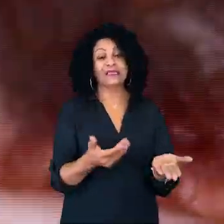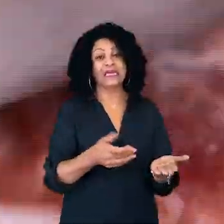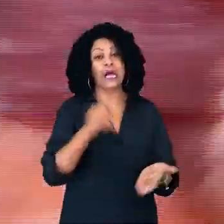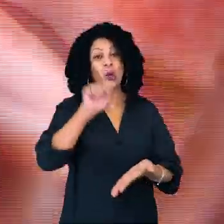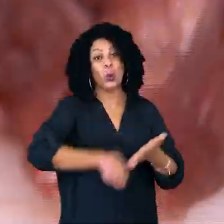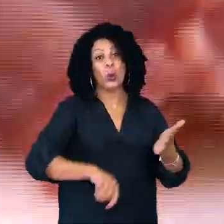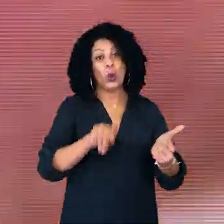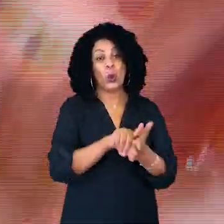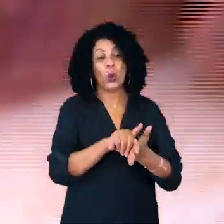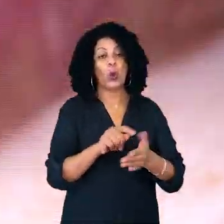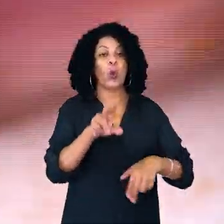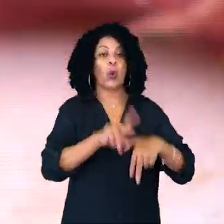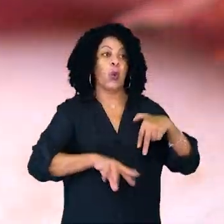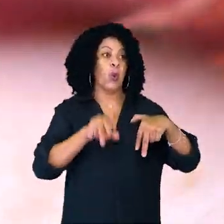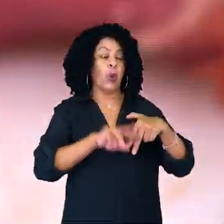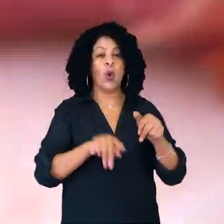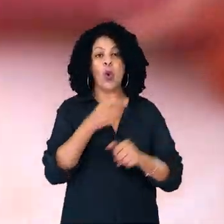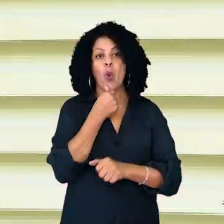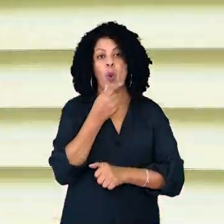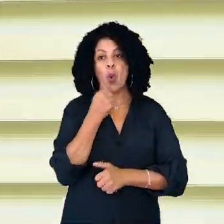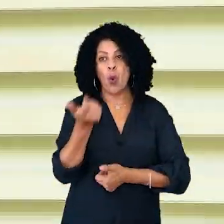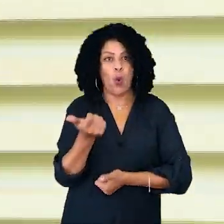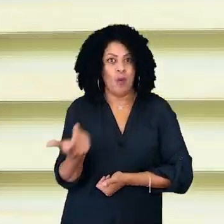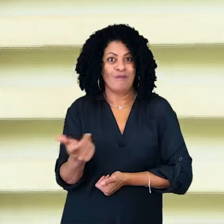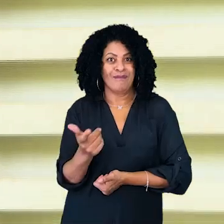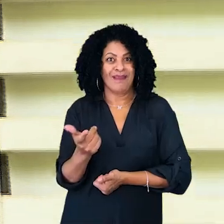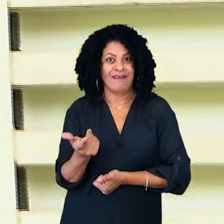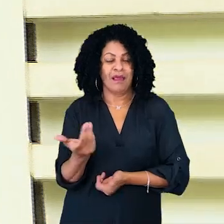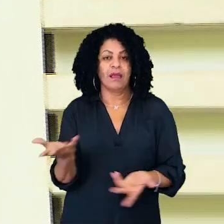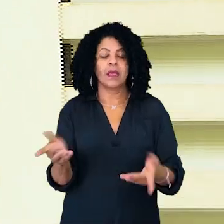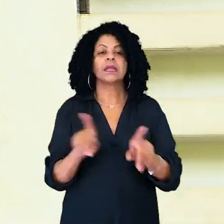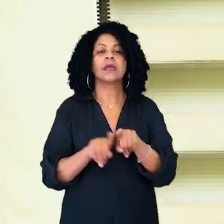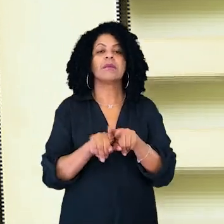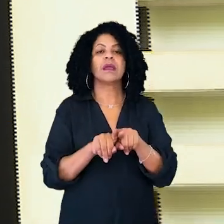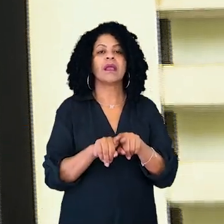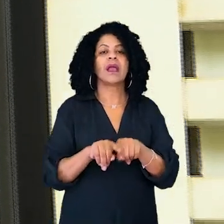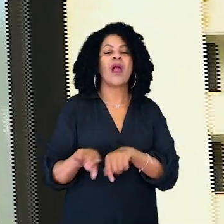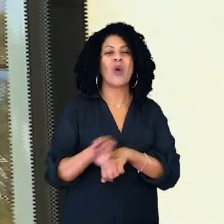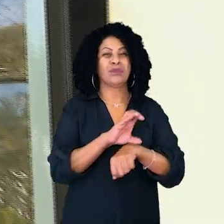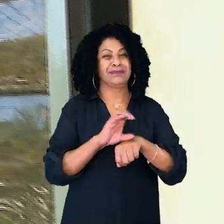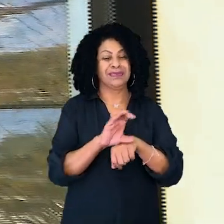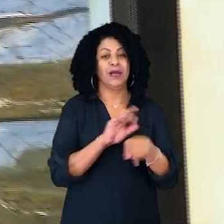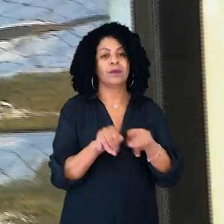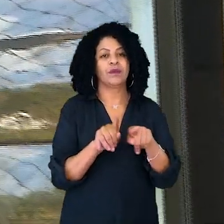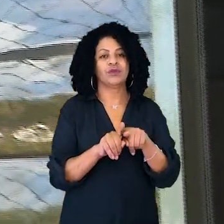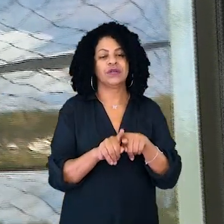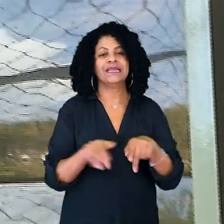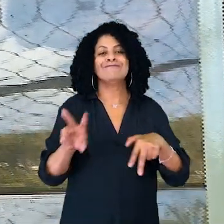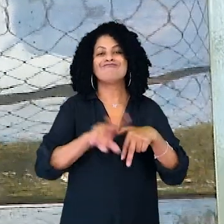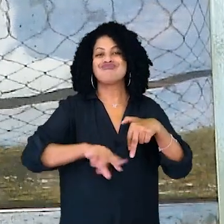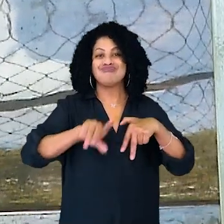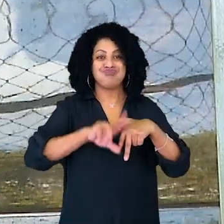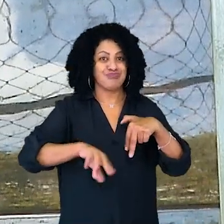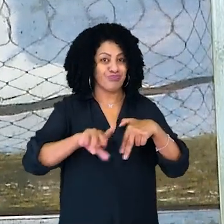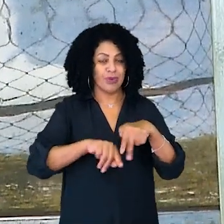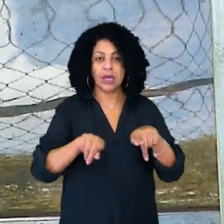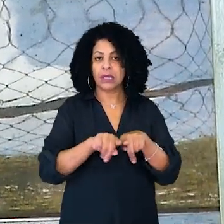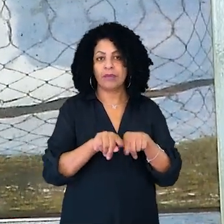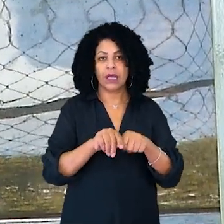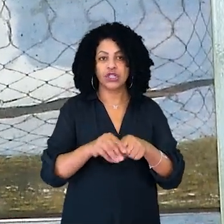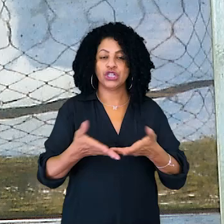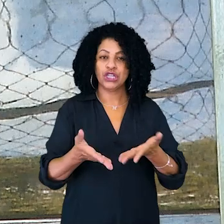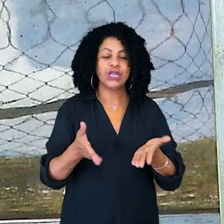contratado homossexuais no setor de abate revela o equívoco conceitual entre identidade de gênero